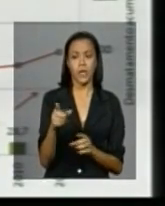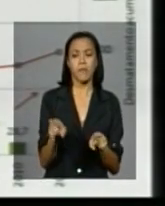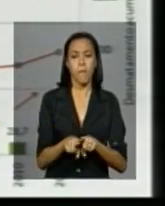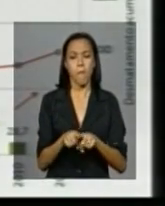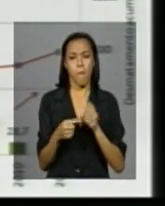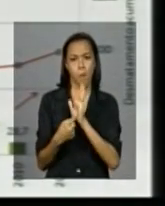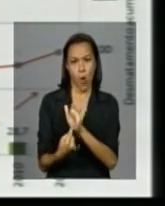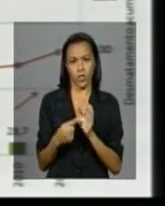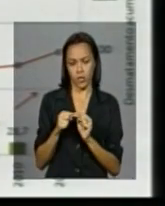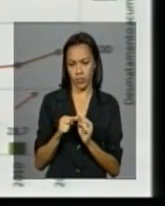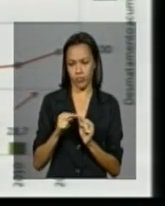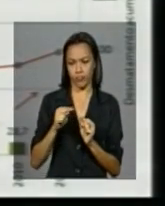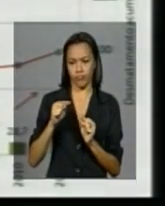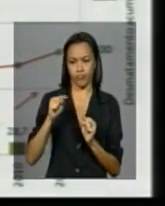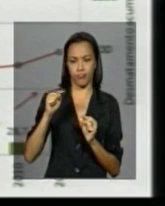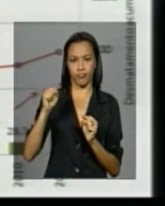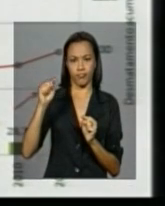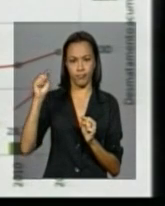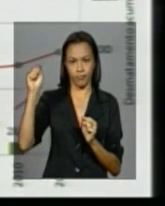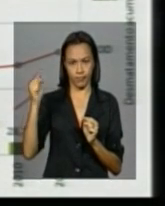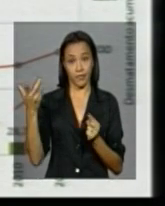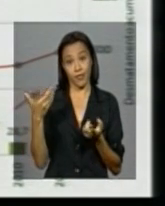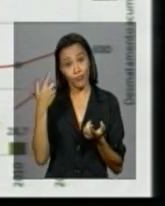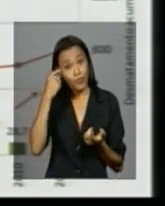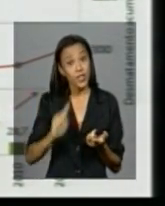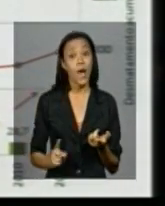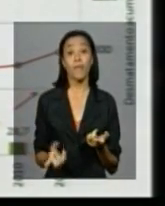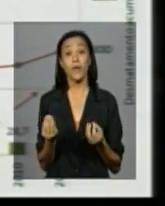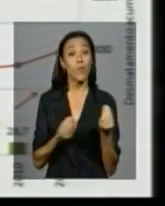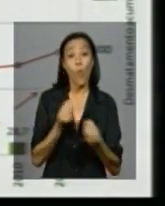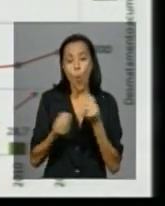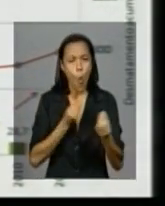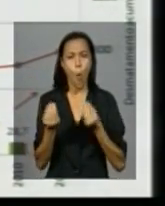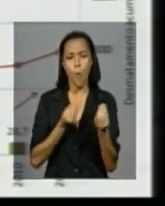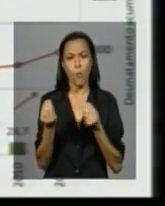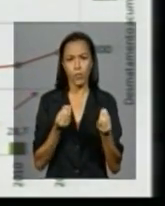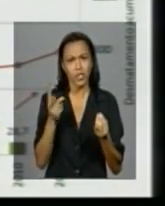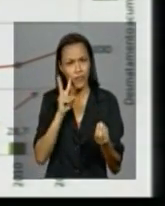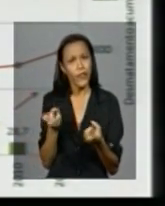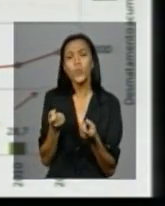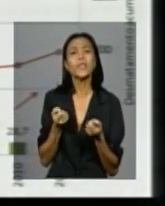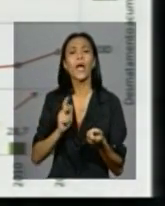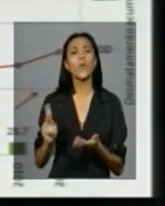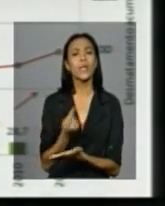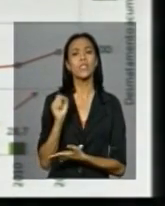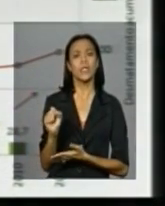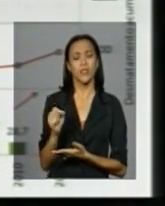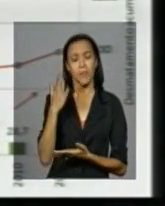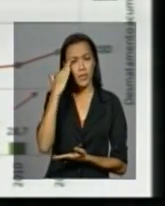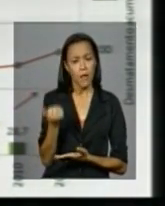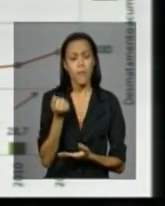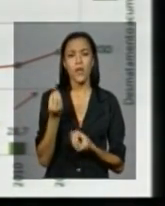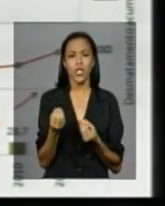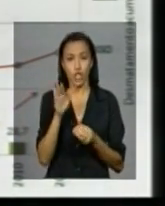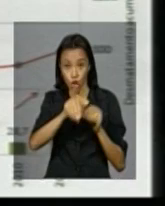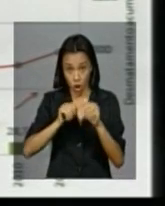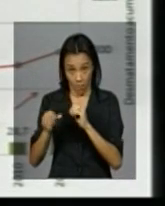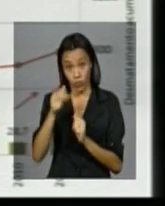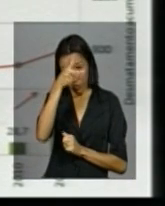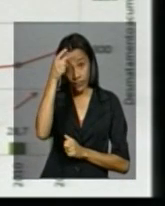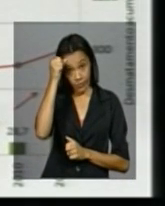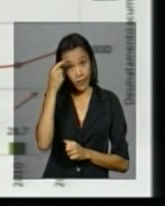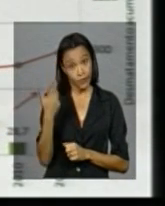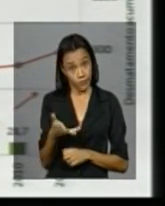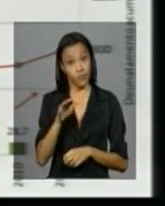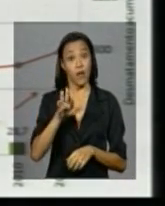essa curva aí de aumento de desmatamento Nós não sabemos se é fenômeno de urbanização nós vamos ter que ver o que que é vamos chamando os prefeitos como a gente